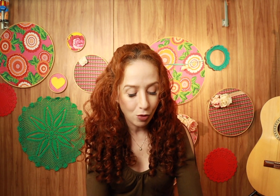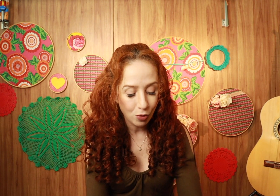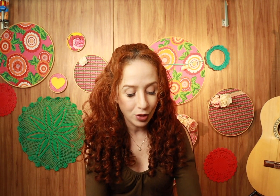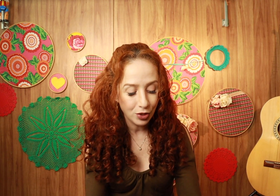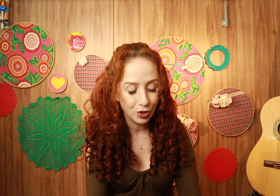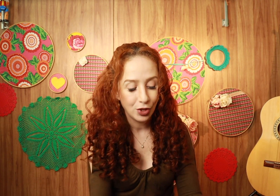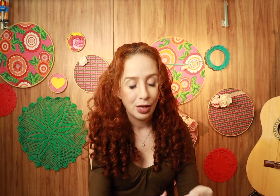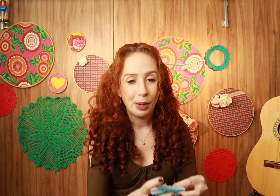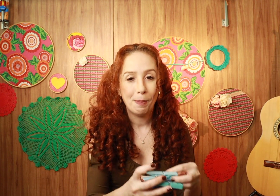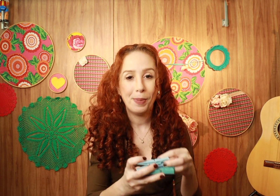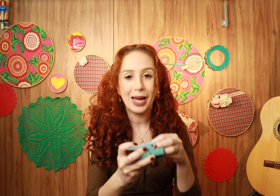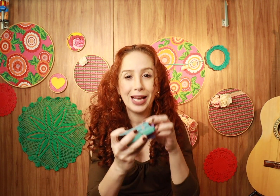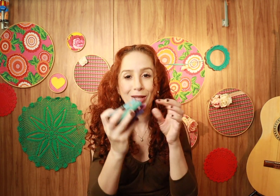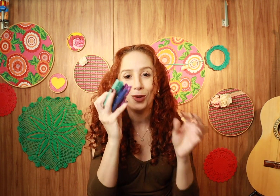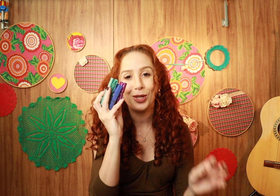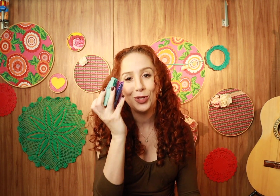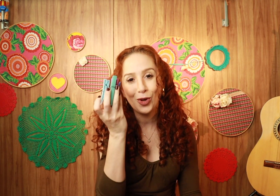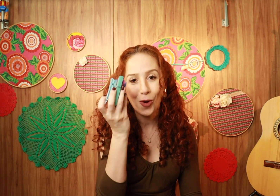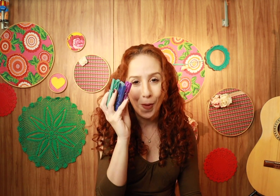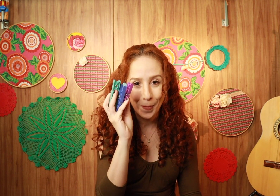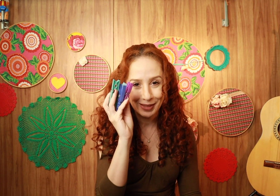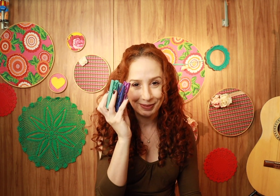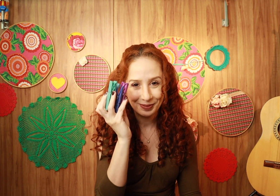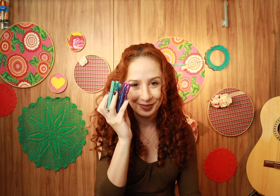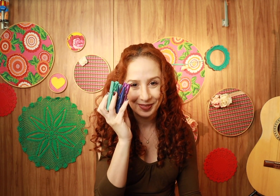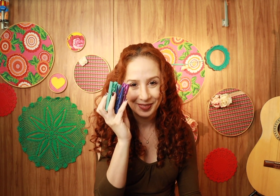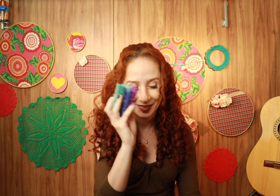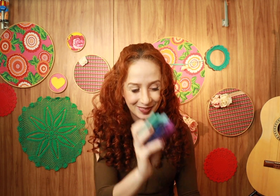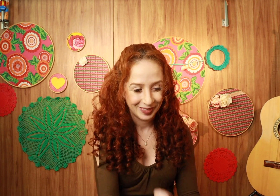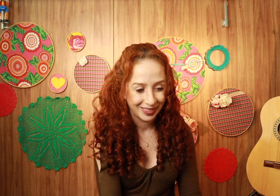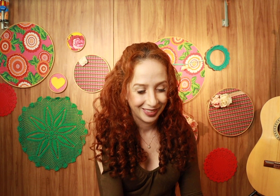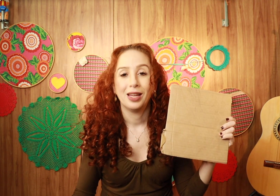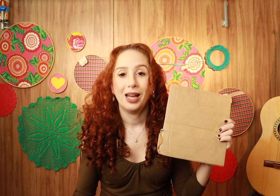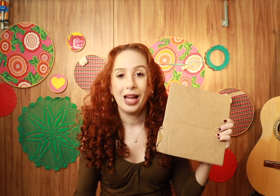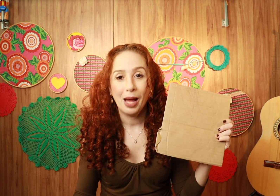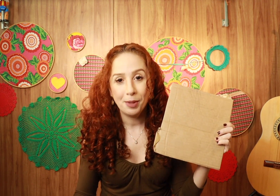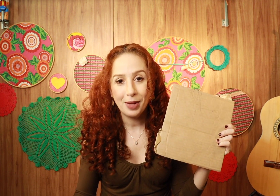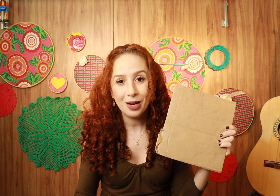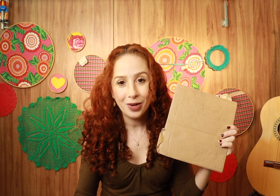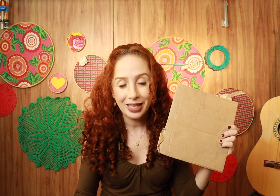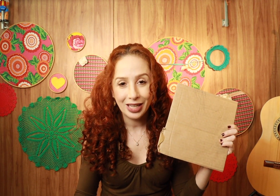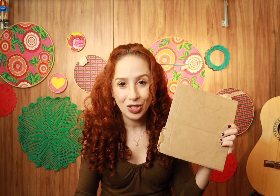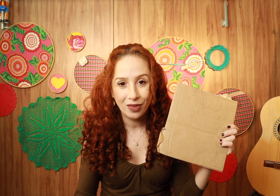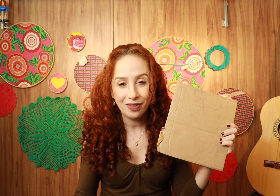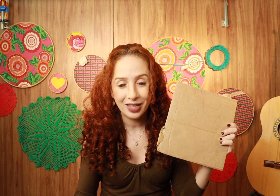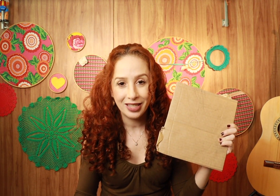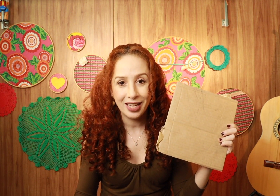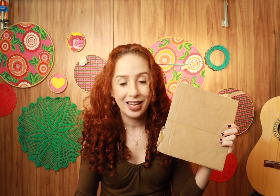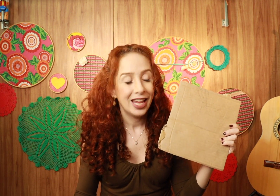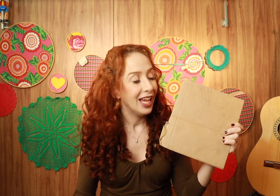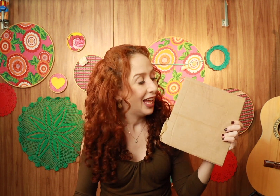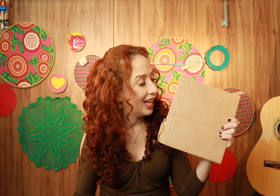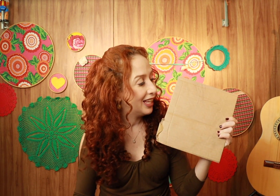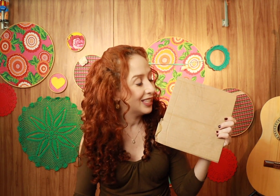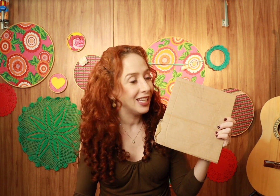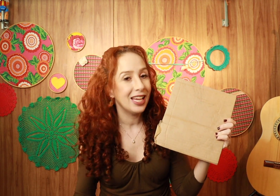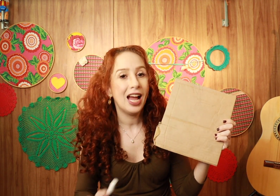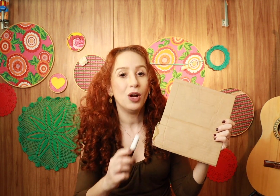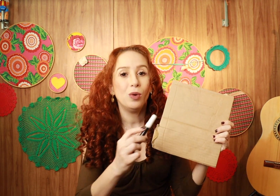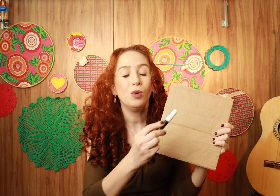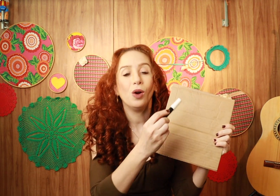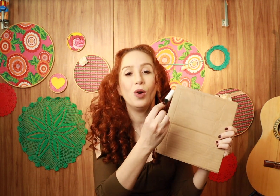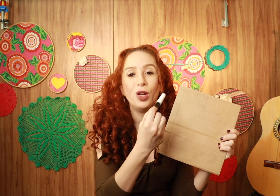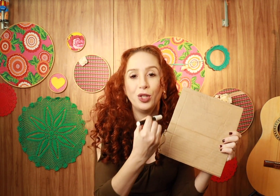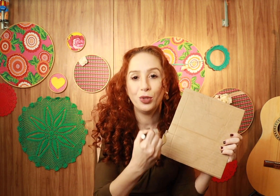e alguns pregadores de roupa. A primeira coisa que a gente vai fazer é